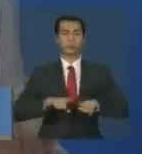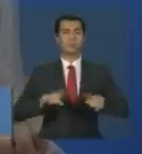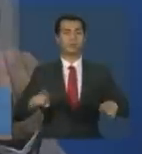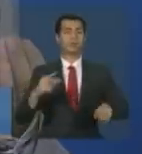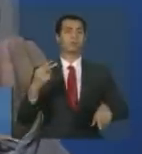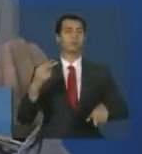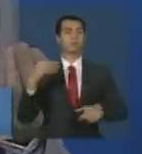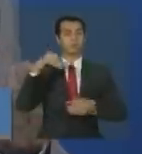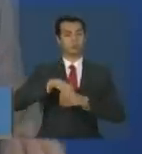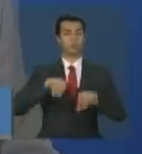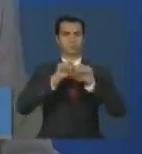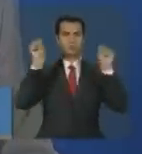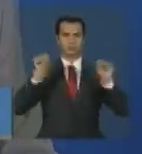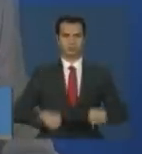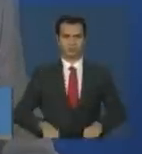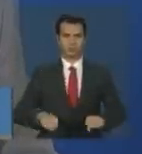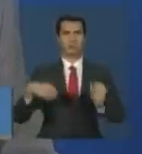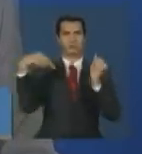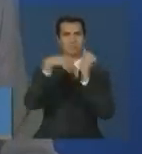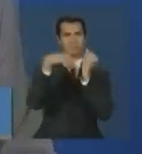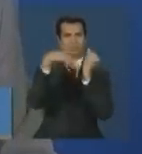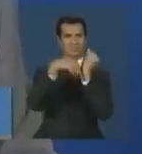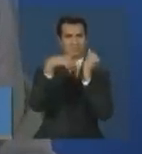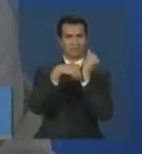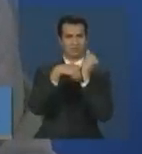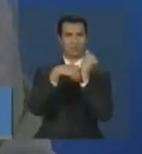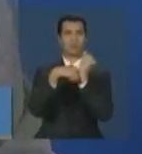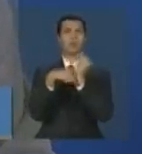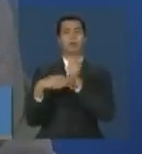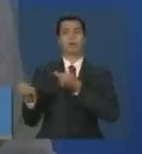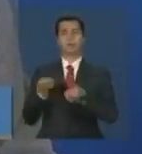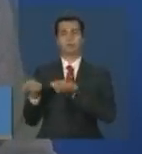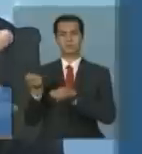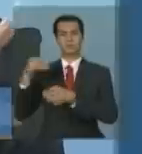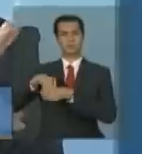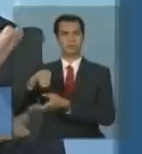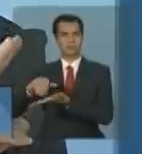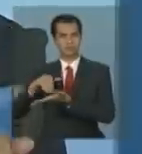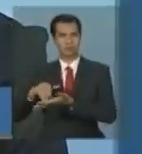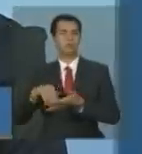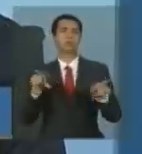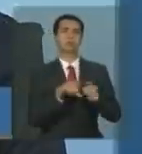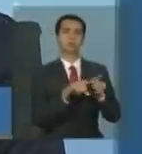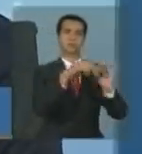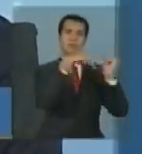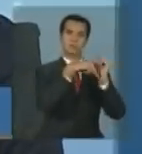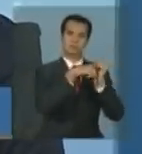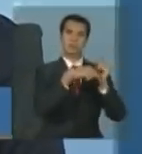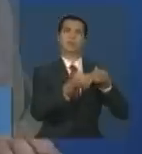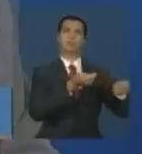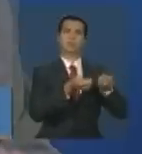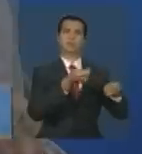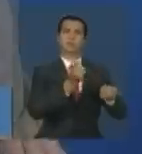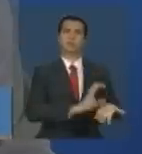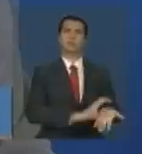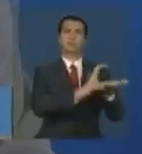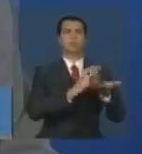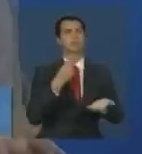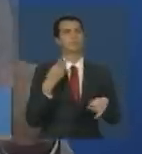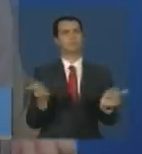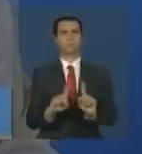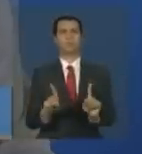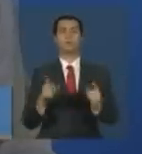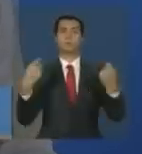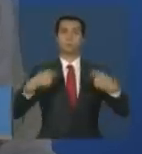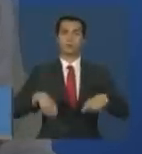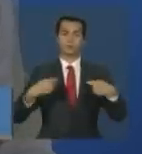o administrador da senha da secretaria e da senha do conselho. Pode ser o titular dos dois ao mesmo tempo. Exatamente, tá? Então ele tem que delegar